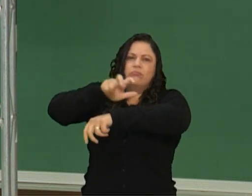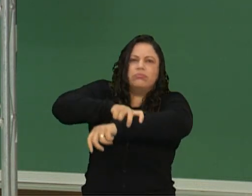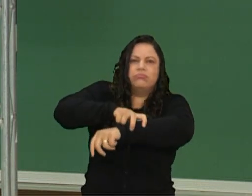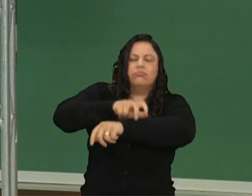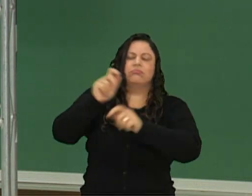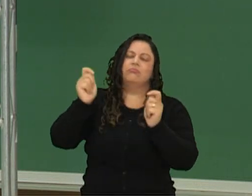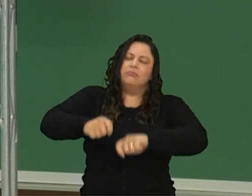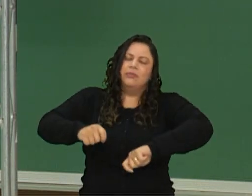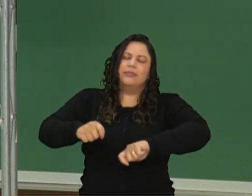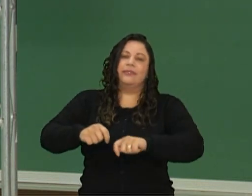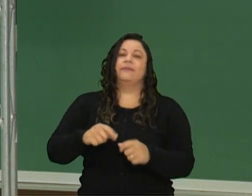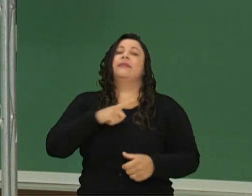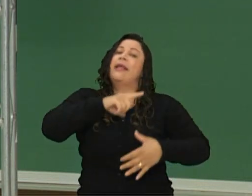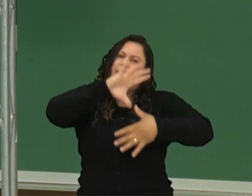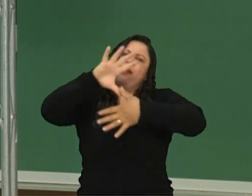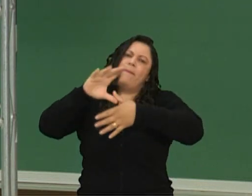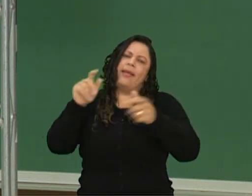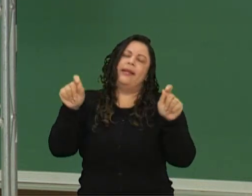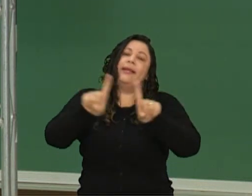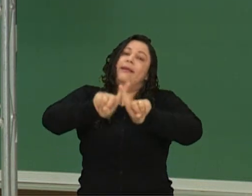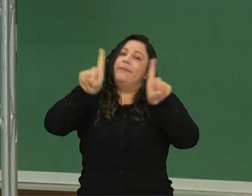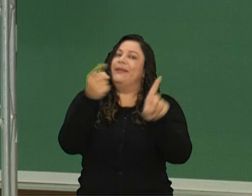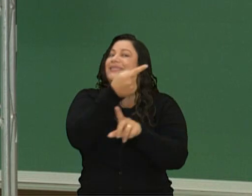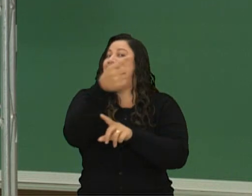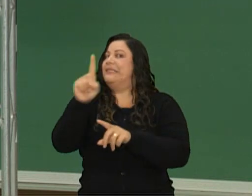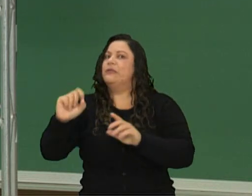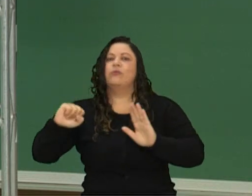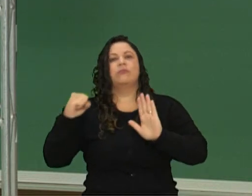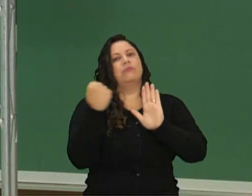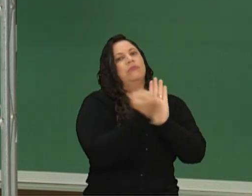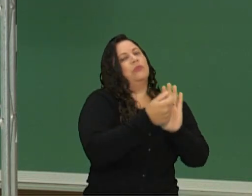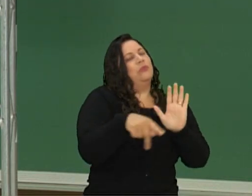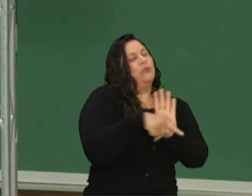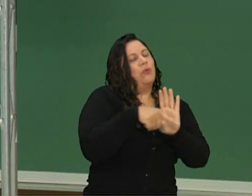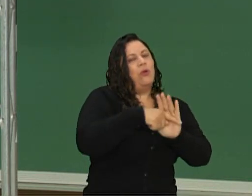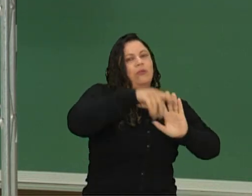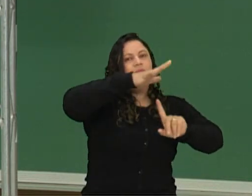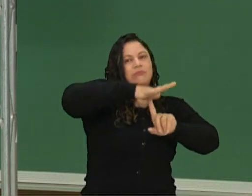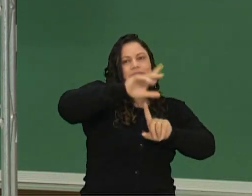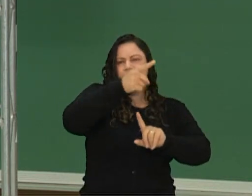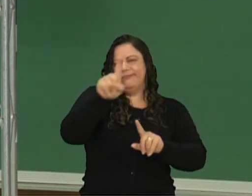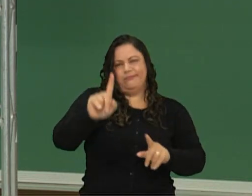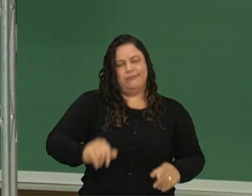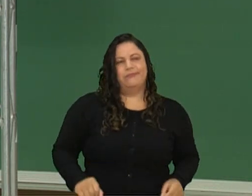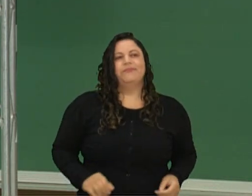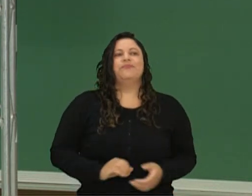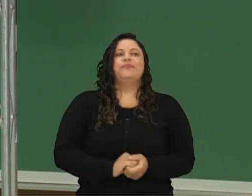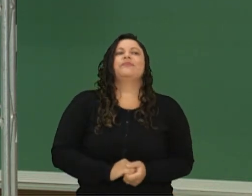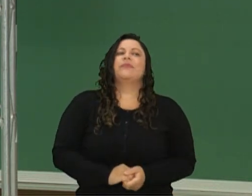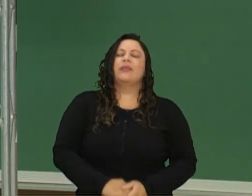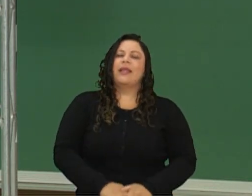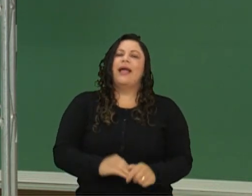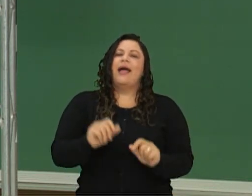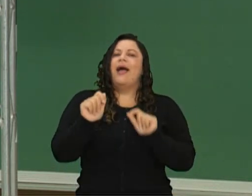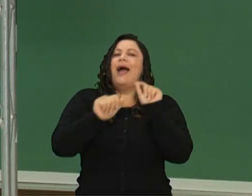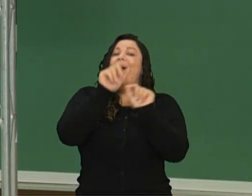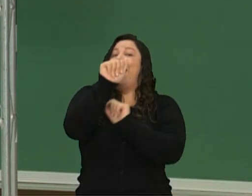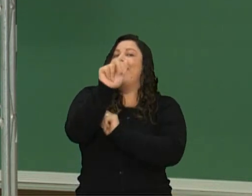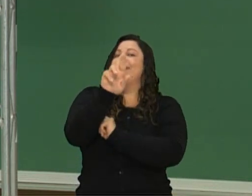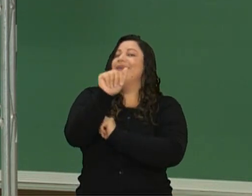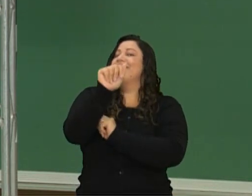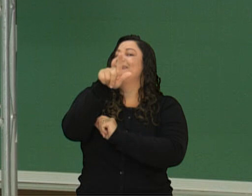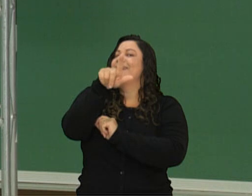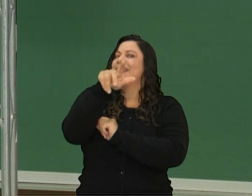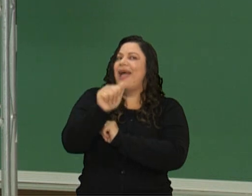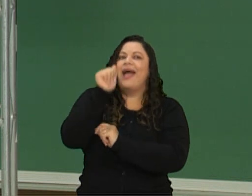do Paraná. A arara azul é um animal muito bonito do Brasil, muito conhecido. Existe nas nossas florestas